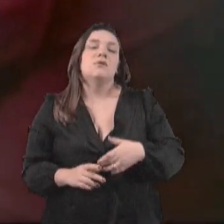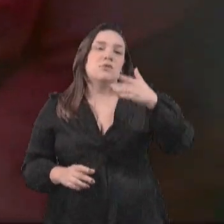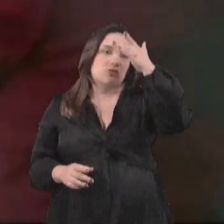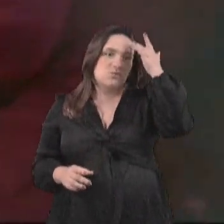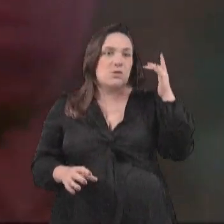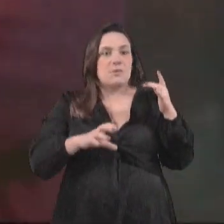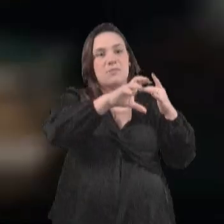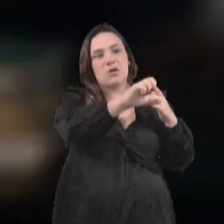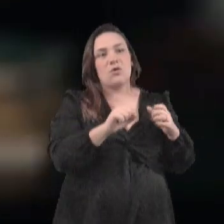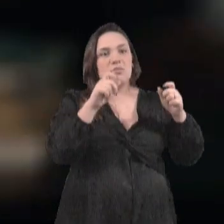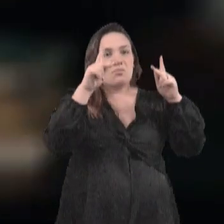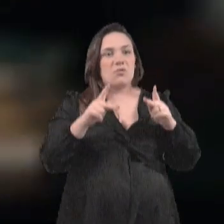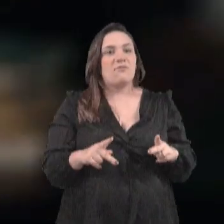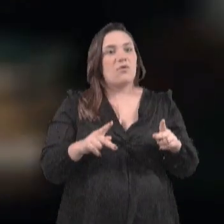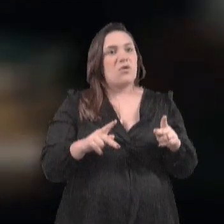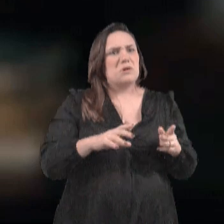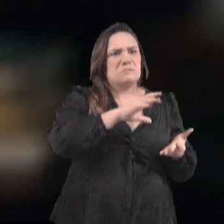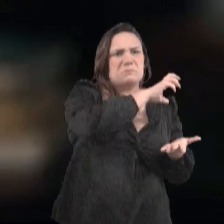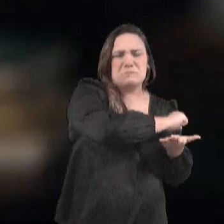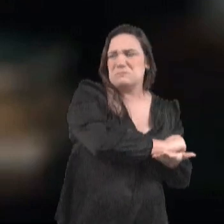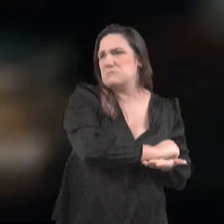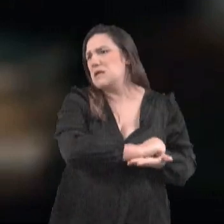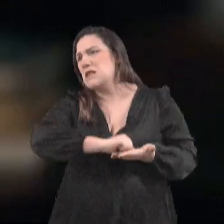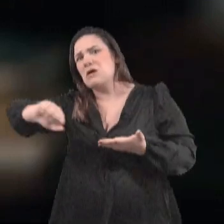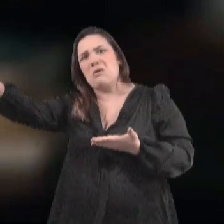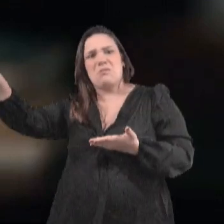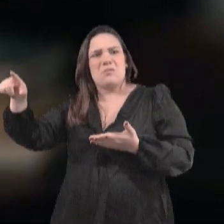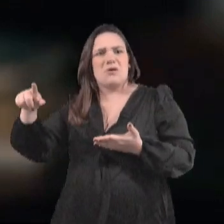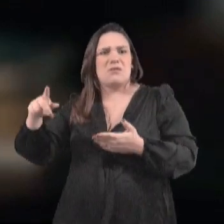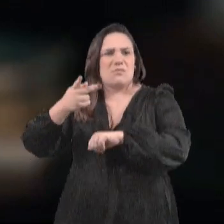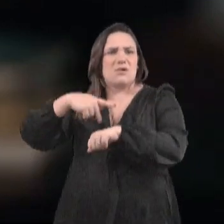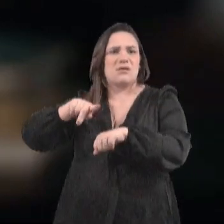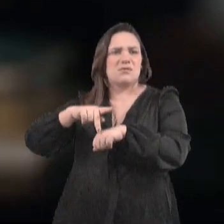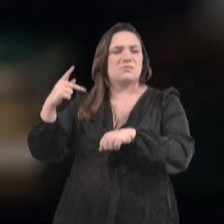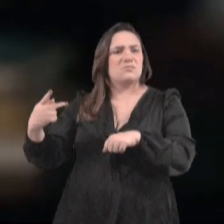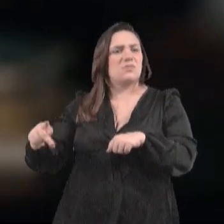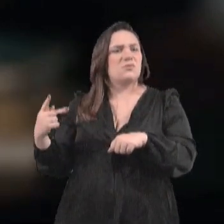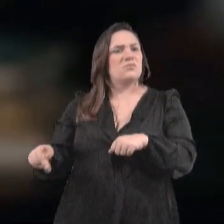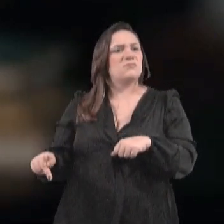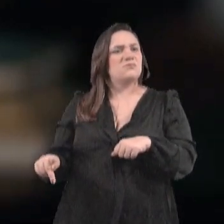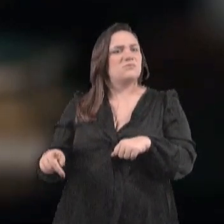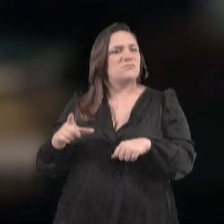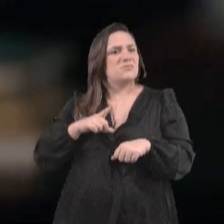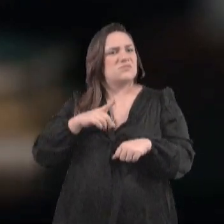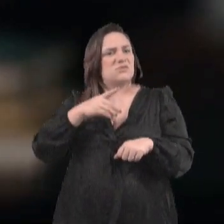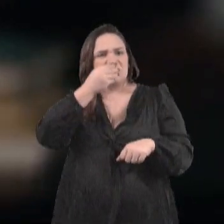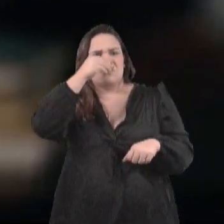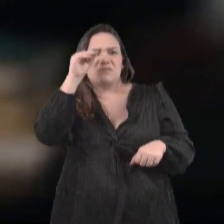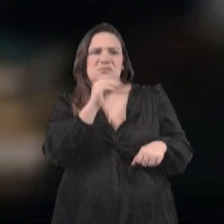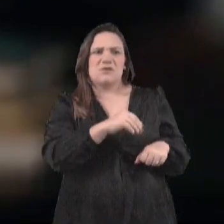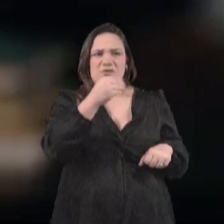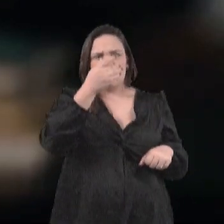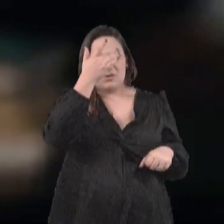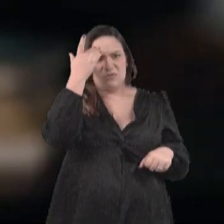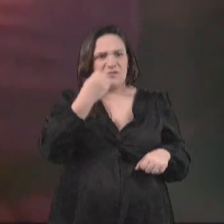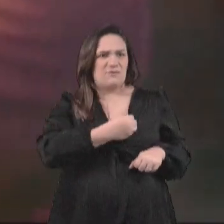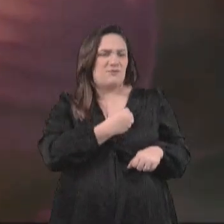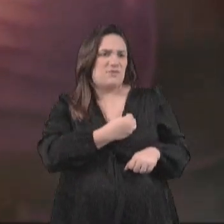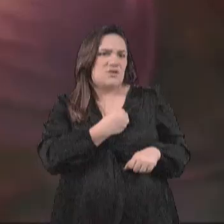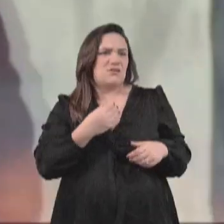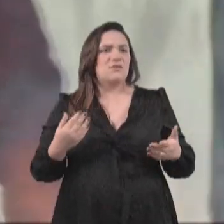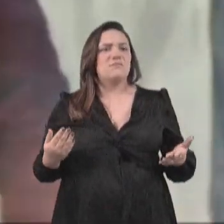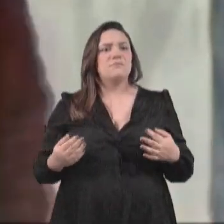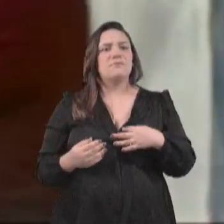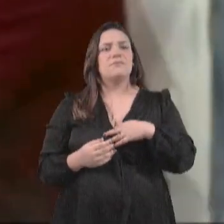forçada para a Assunção. É a onipotência, a arrogância e o desprezo pela vida das pessoas que estão subordinadas a